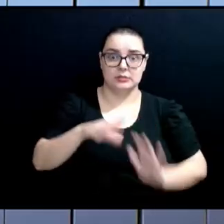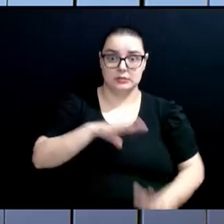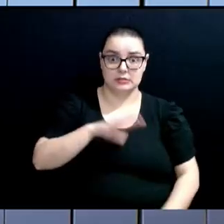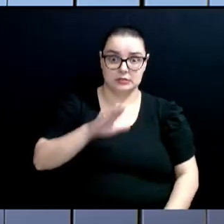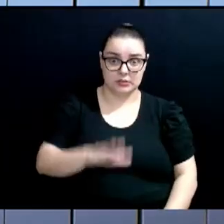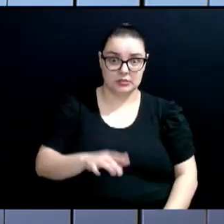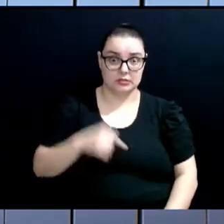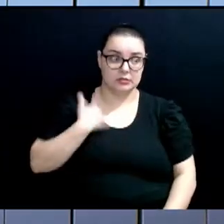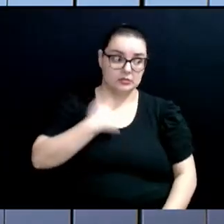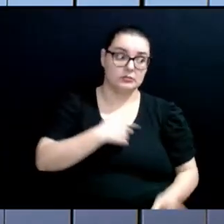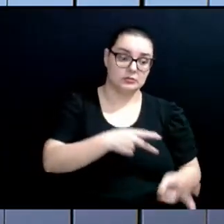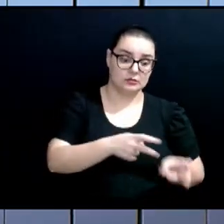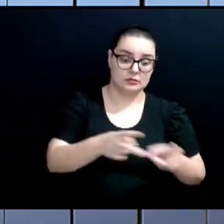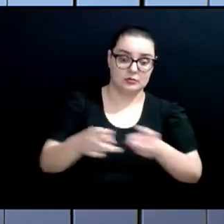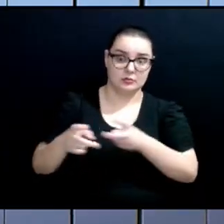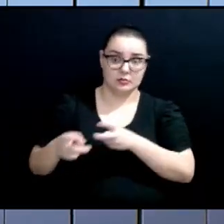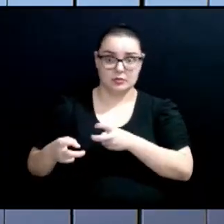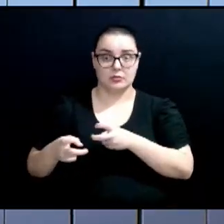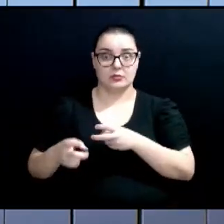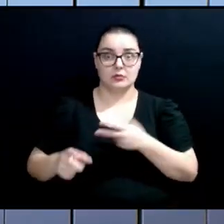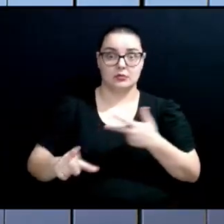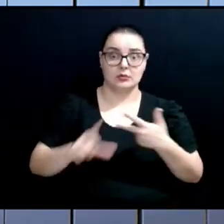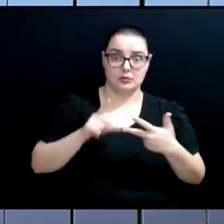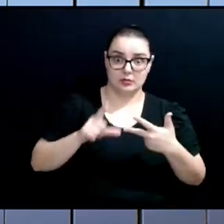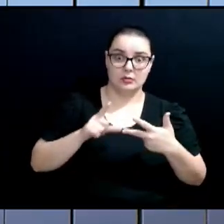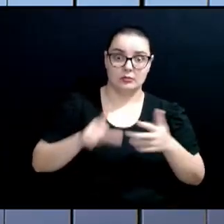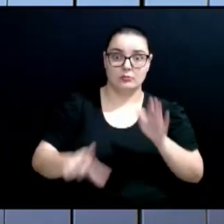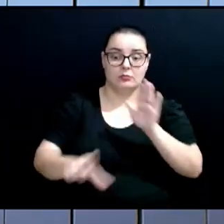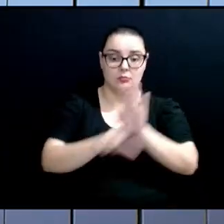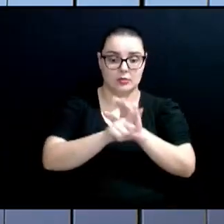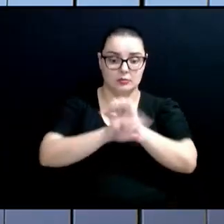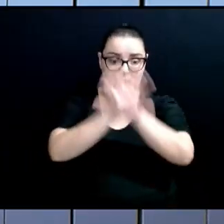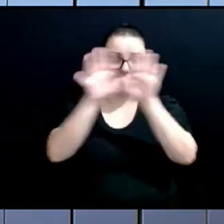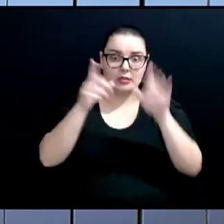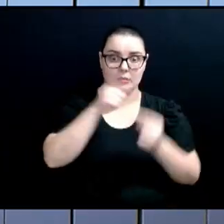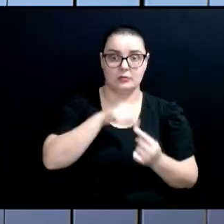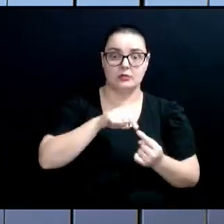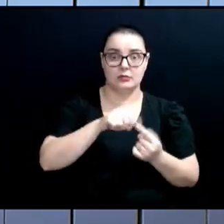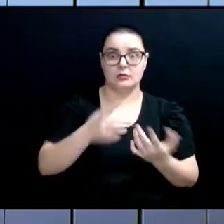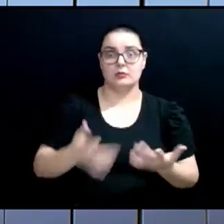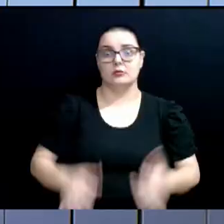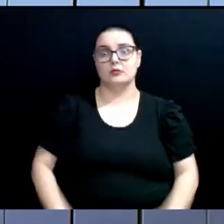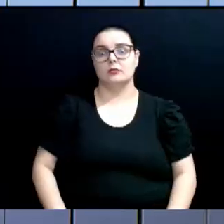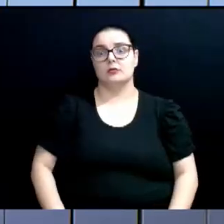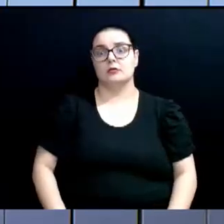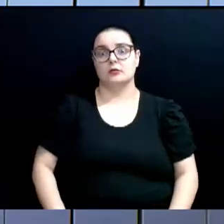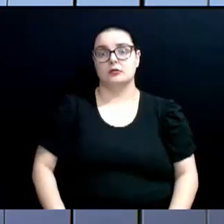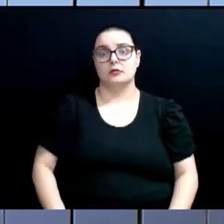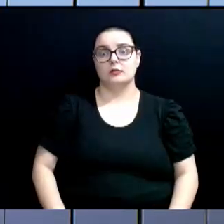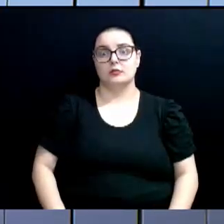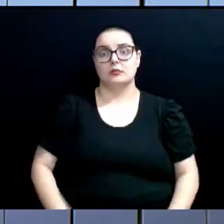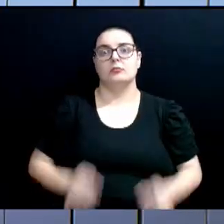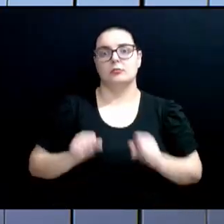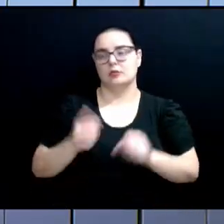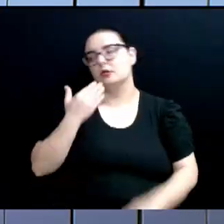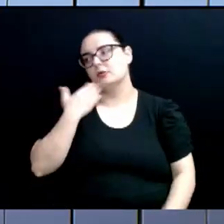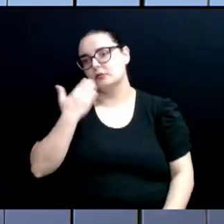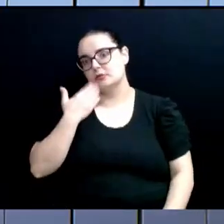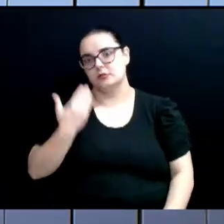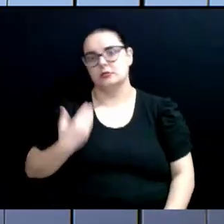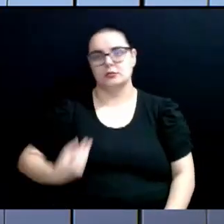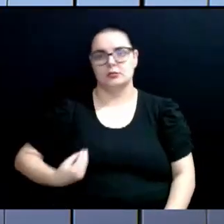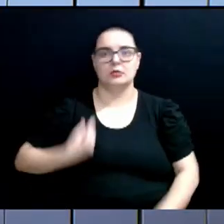que uma legislação mais clara, mais objetiva, ela poderia facilitar a vida tanto da população